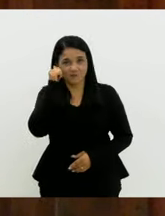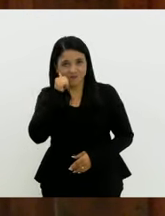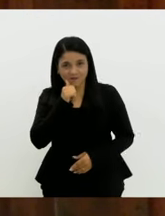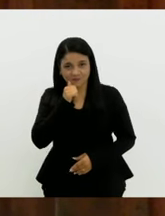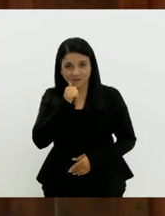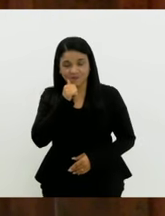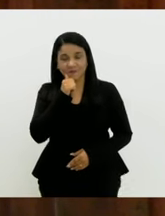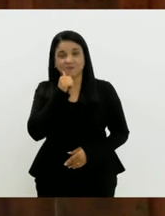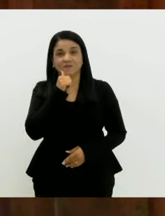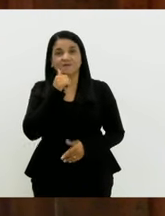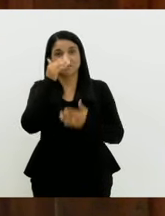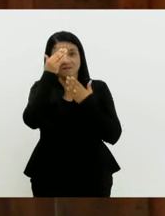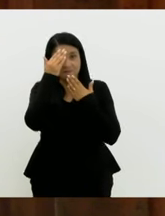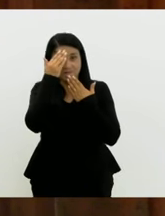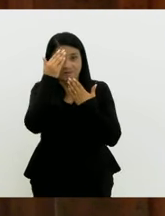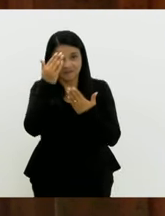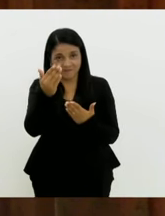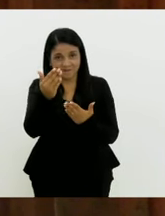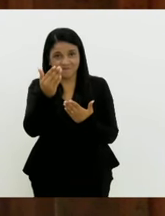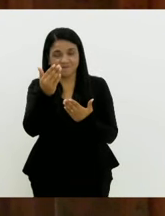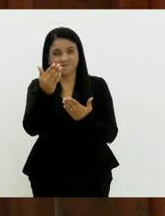um agradecimento